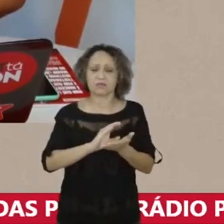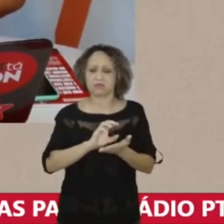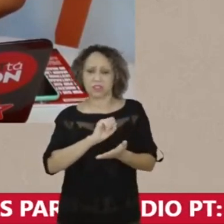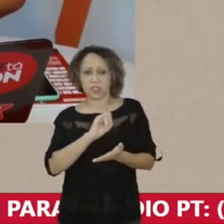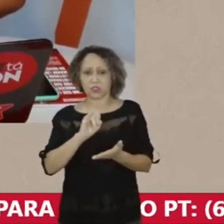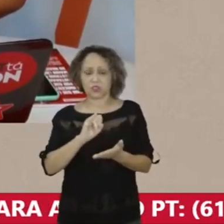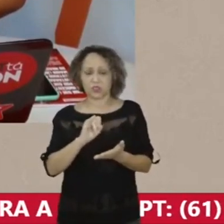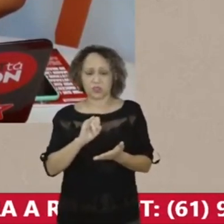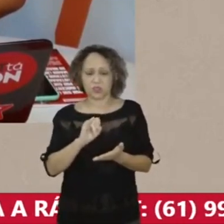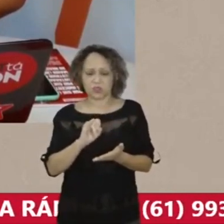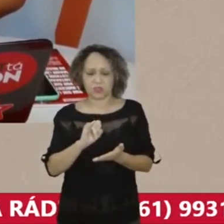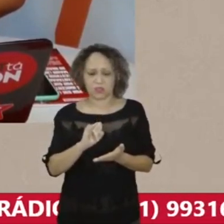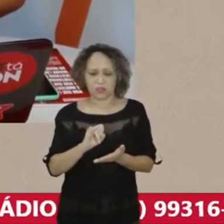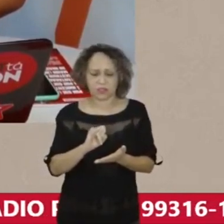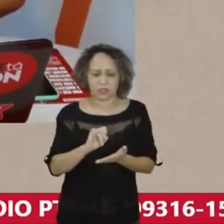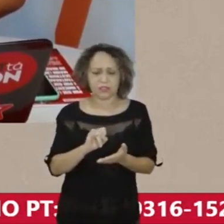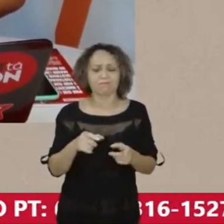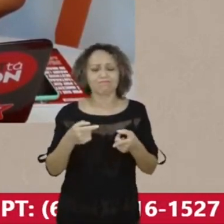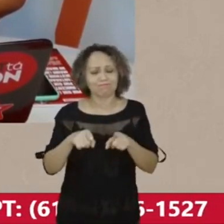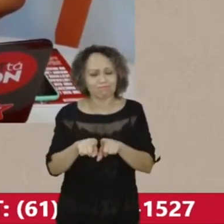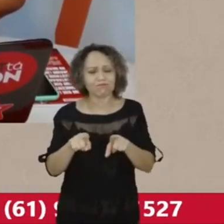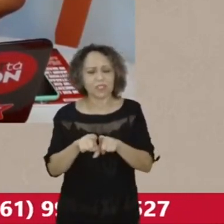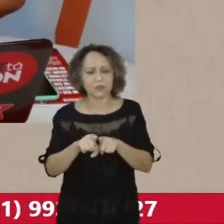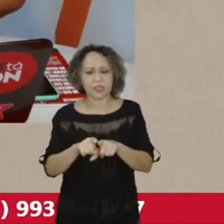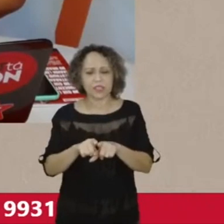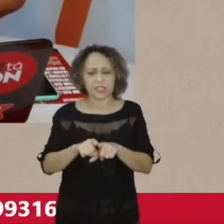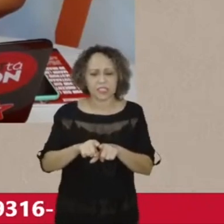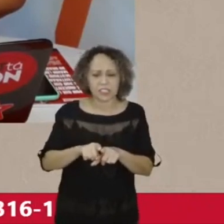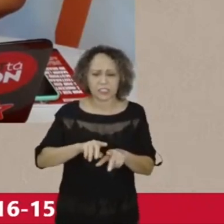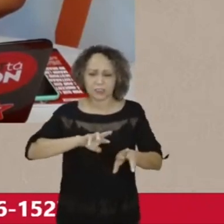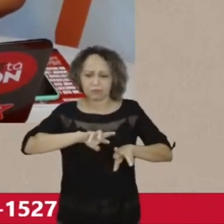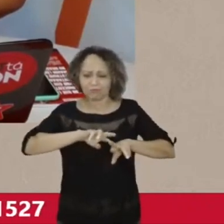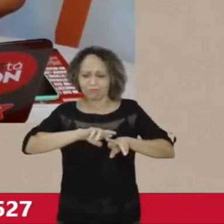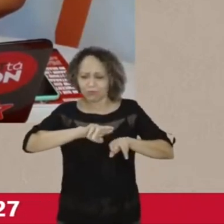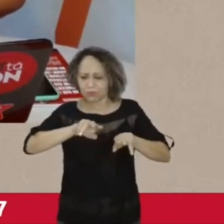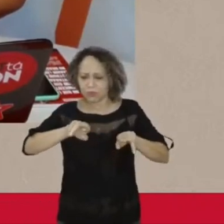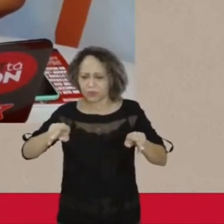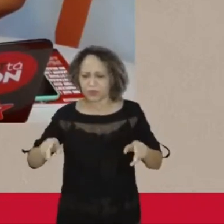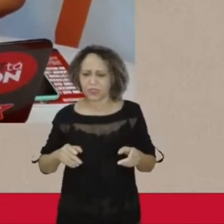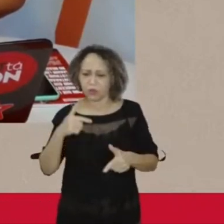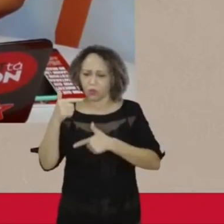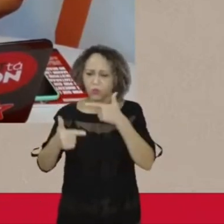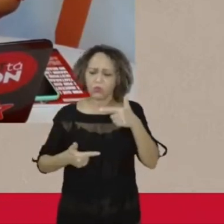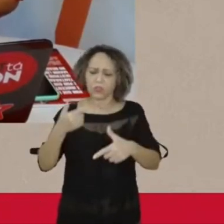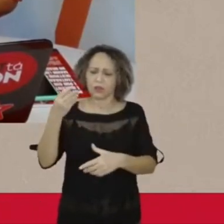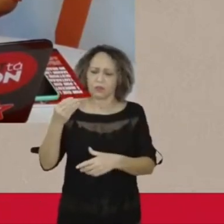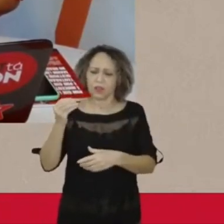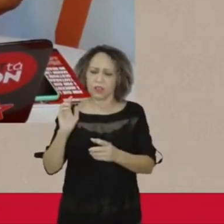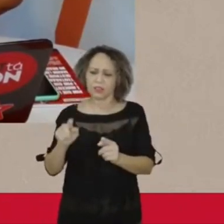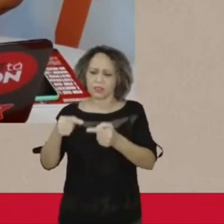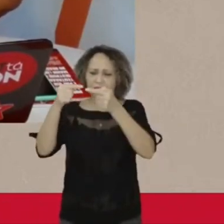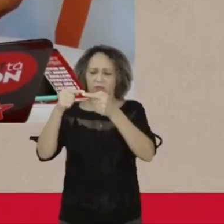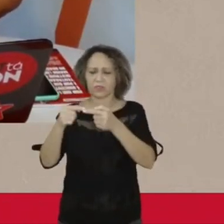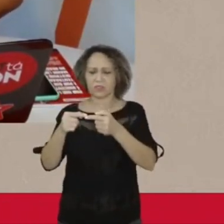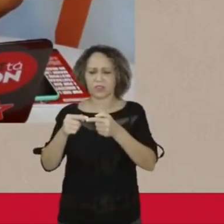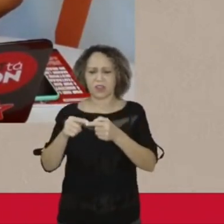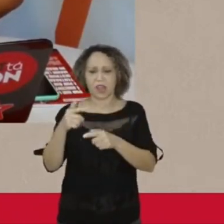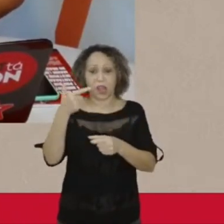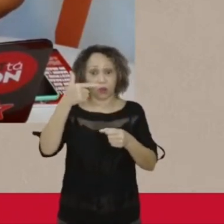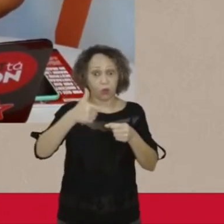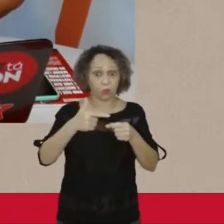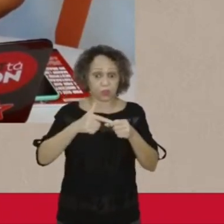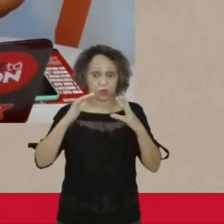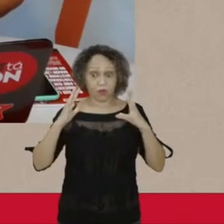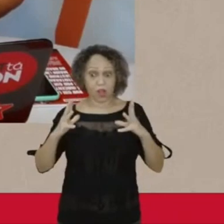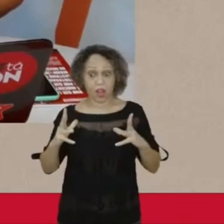né, atualmente, mas também diversificar a sua atuação em relação a combustíveis limpos, né, para a gente fazer